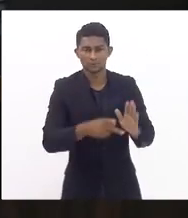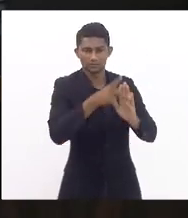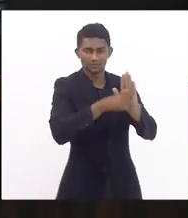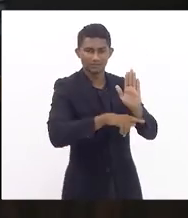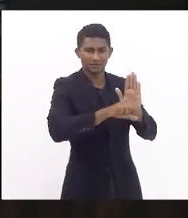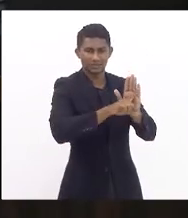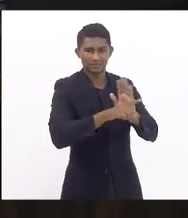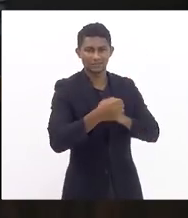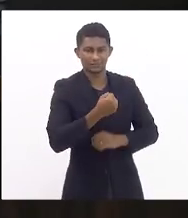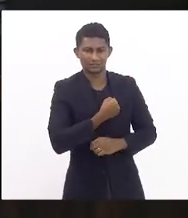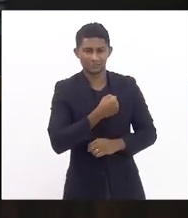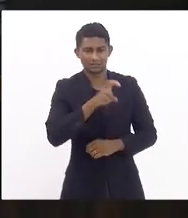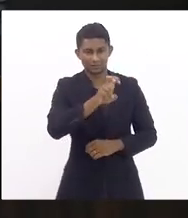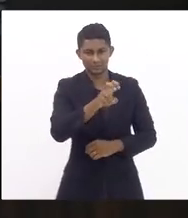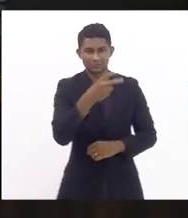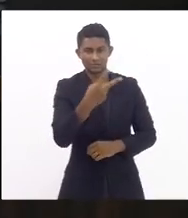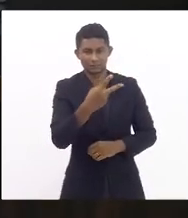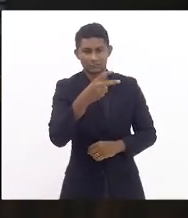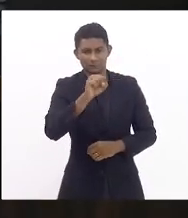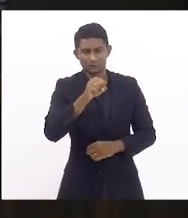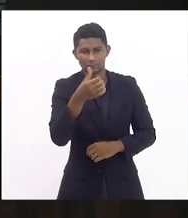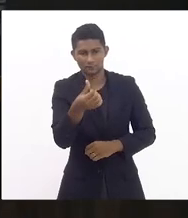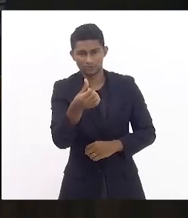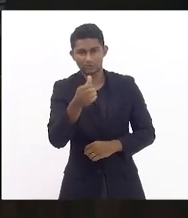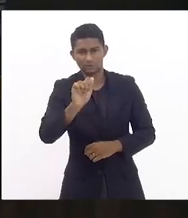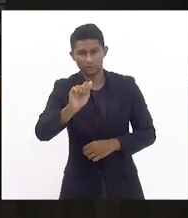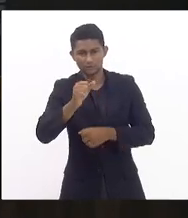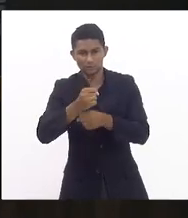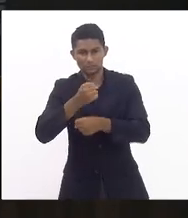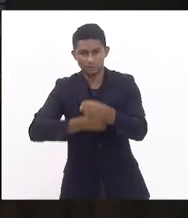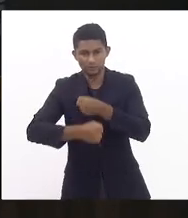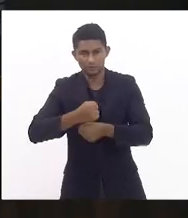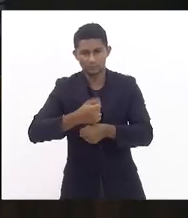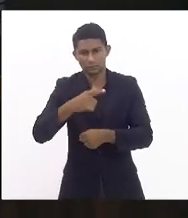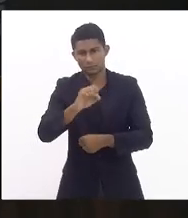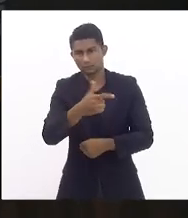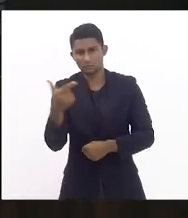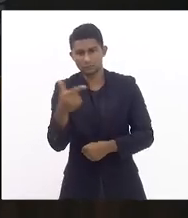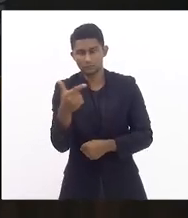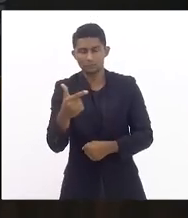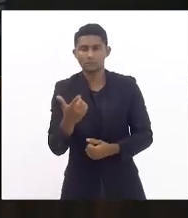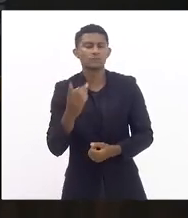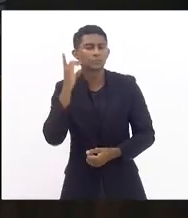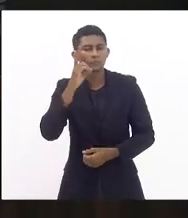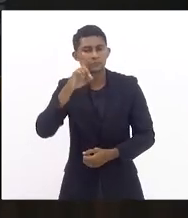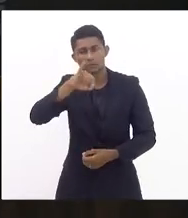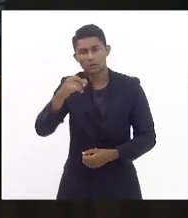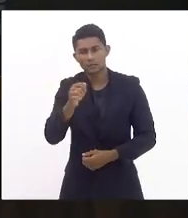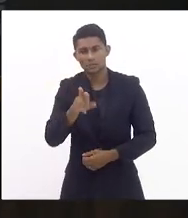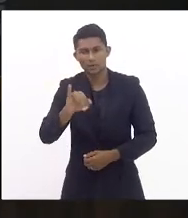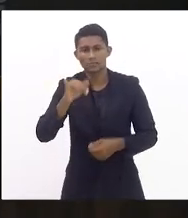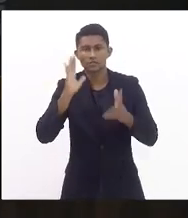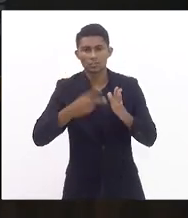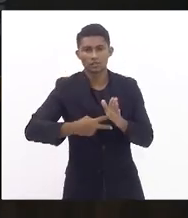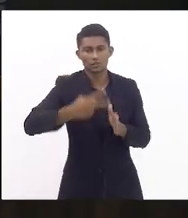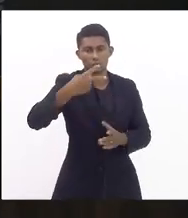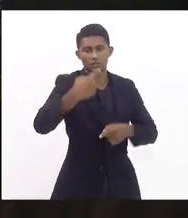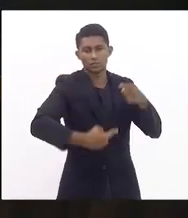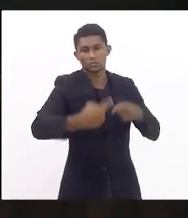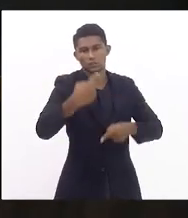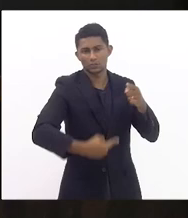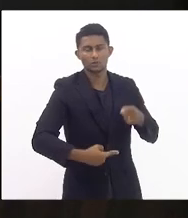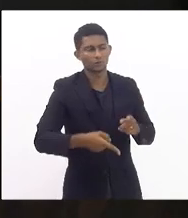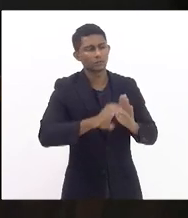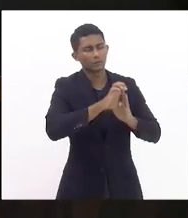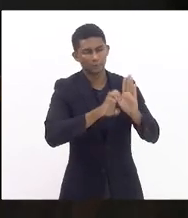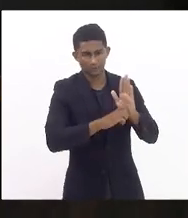lei número 5286-A de 22, de autoria do deputado Jari. Está em segunda discussão, redação do vencido a ser emendado,